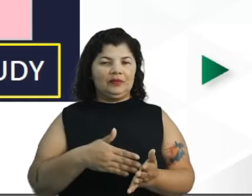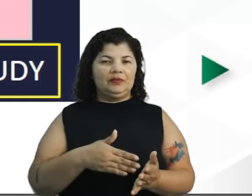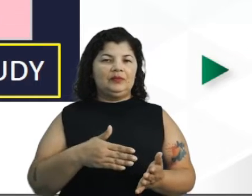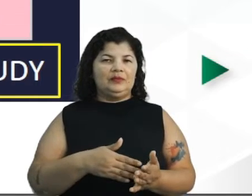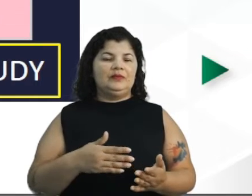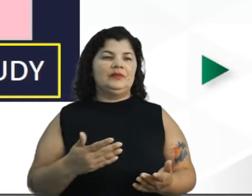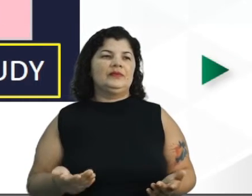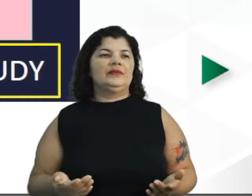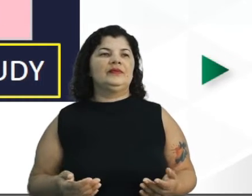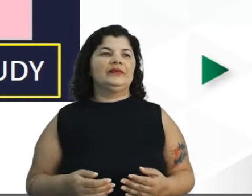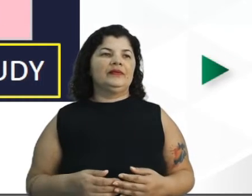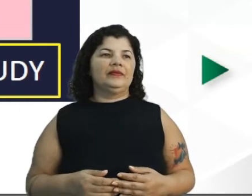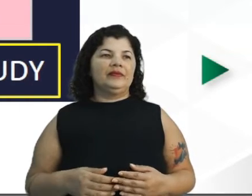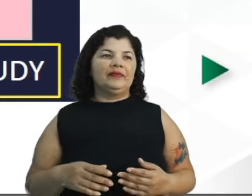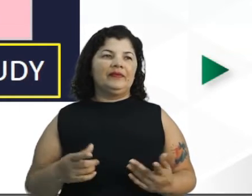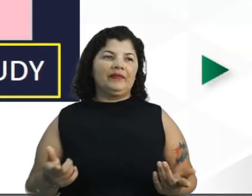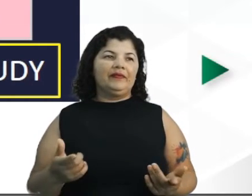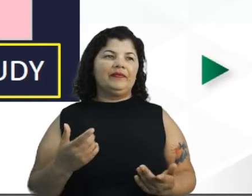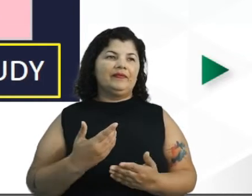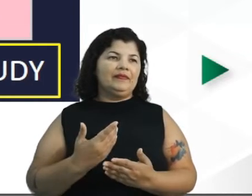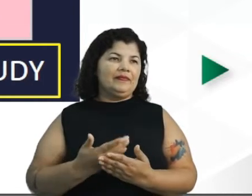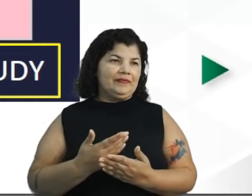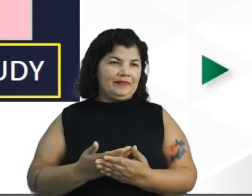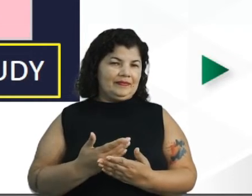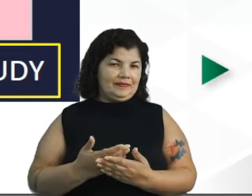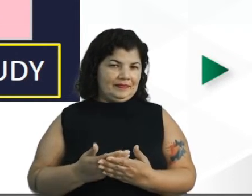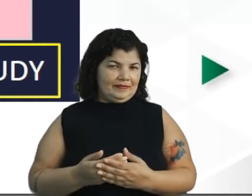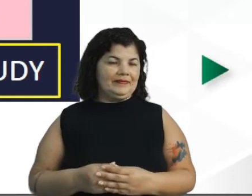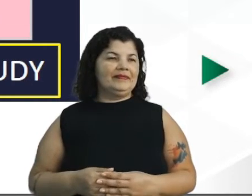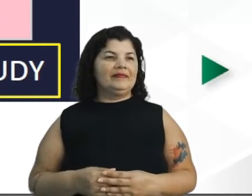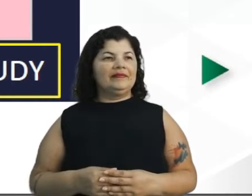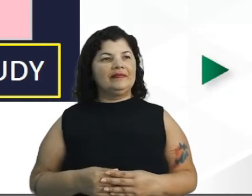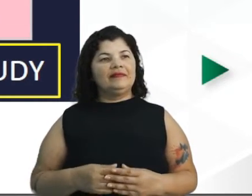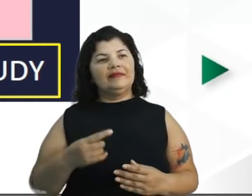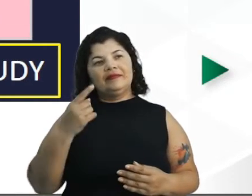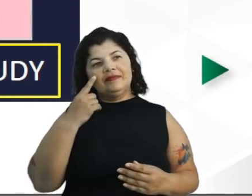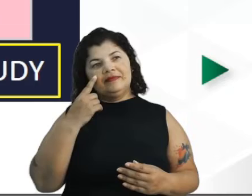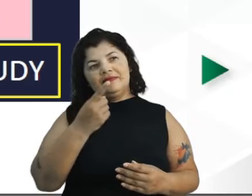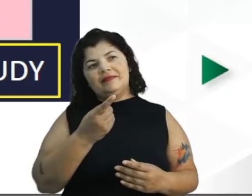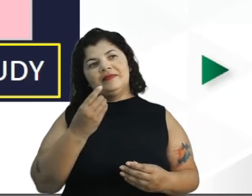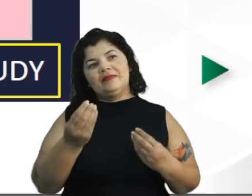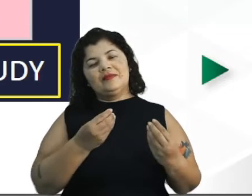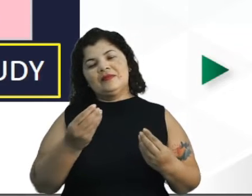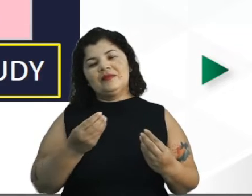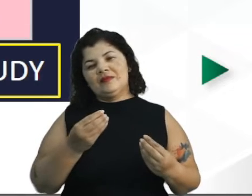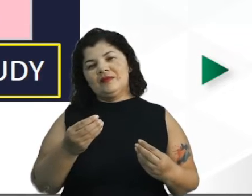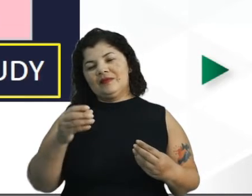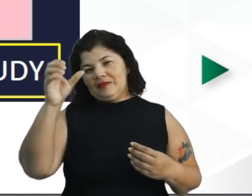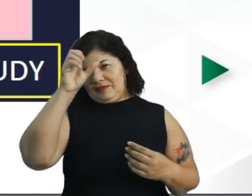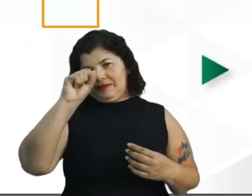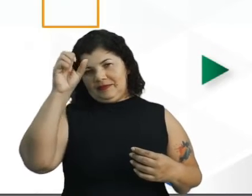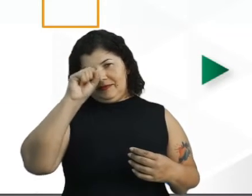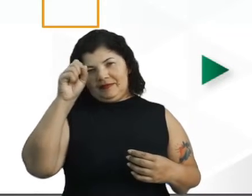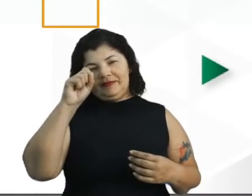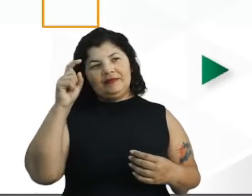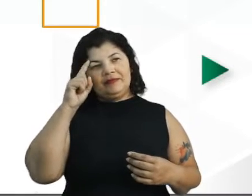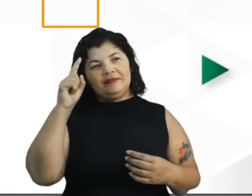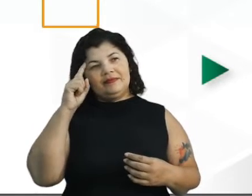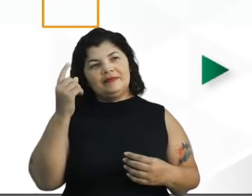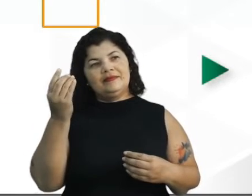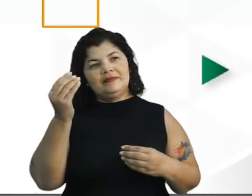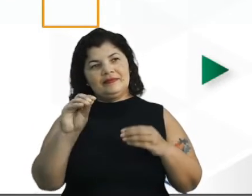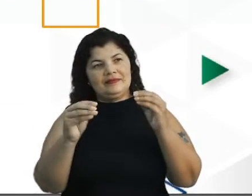o study. Vamos ver como é que essas habilidades do nosso dia a dia, elas se